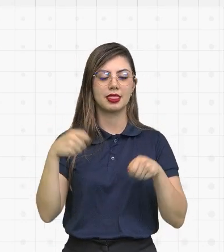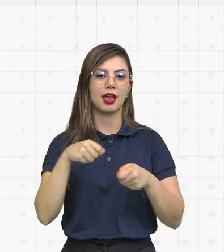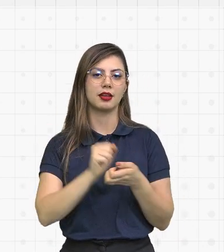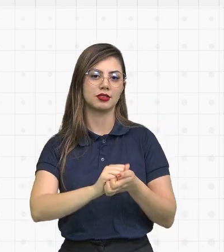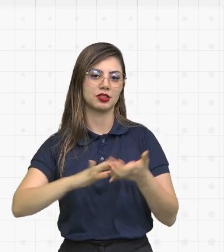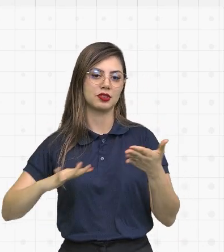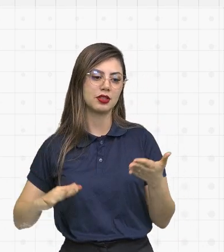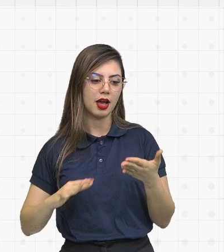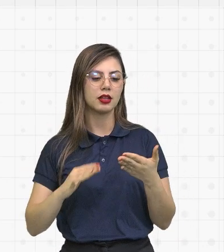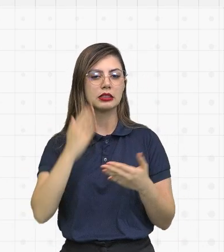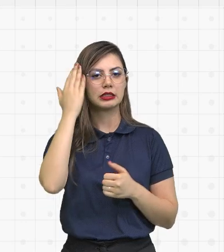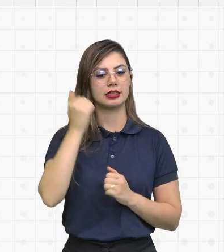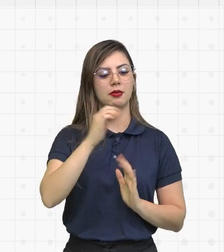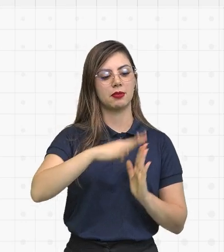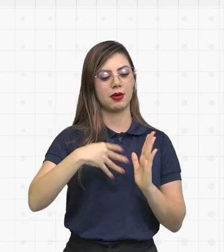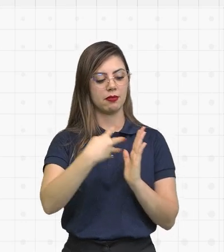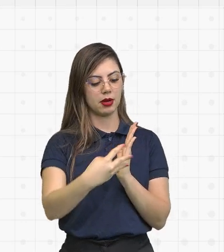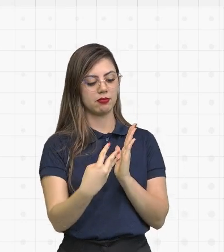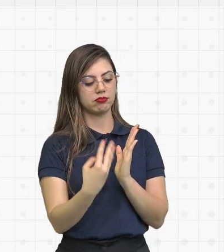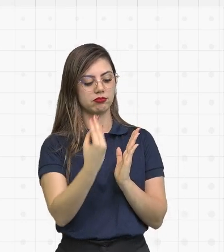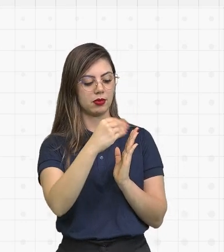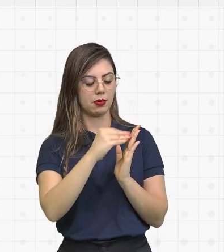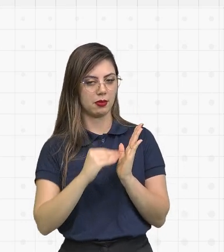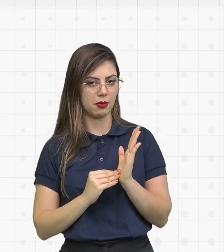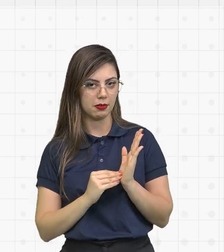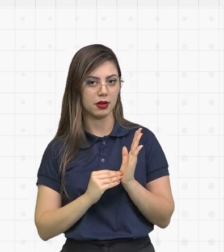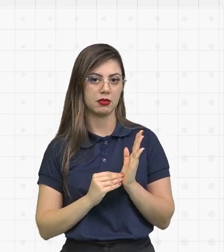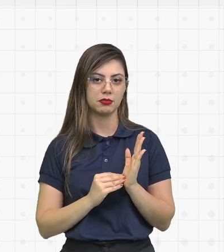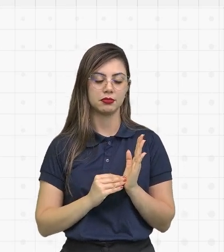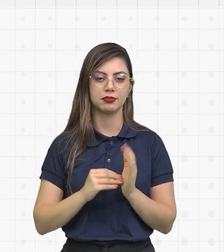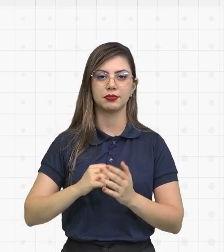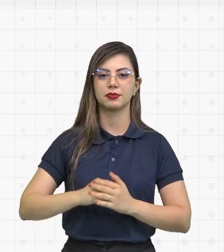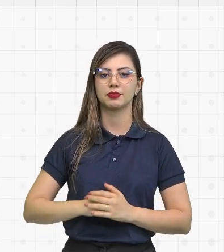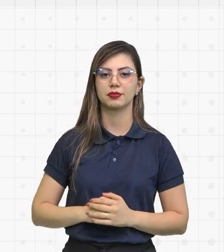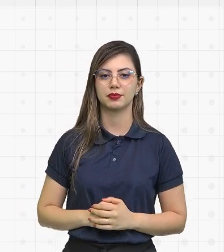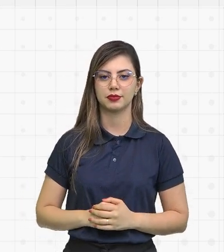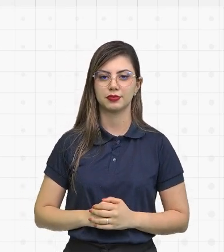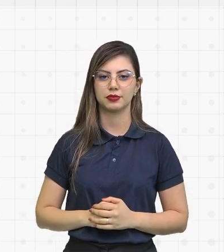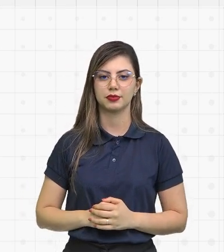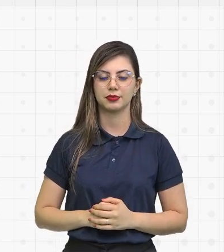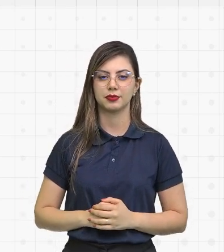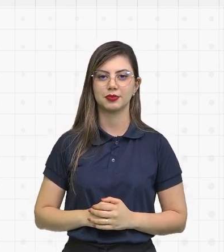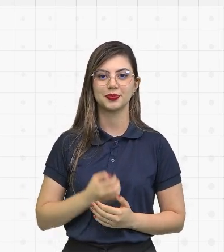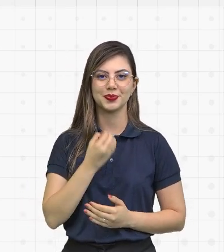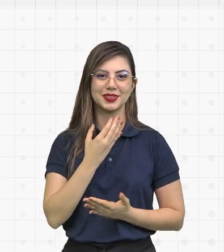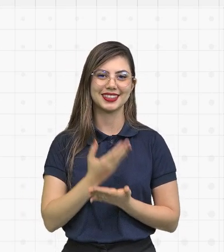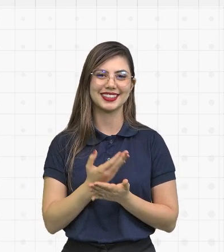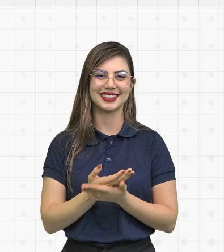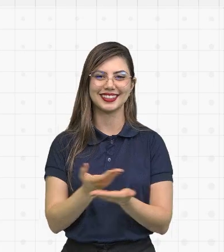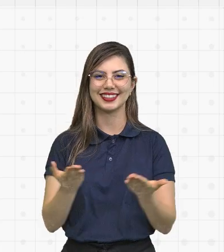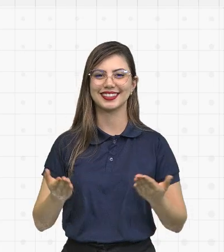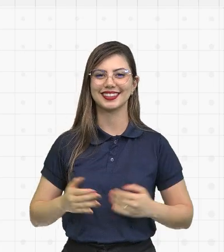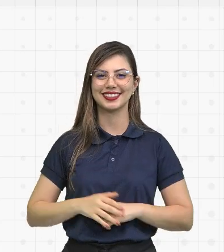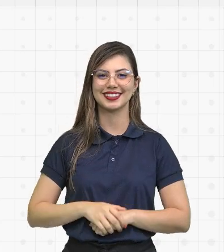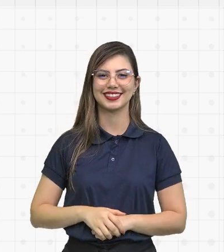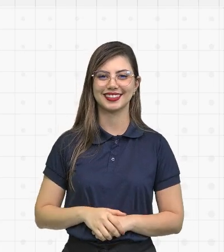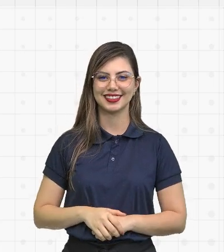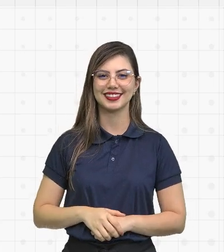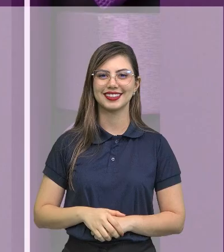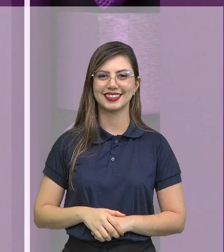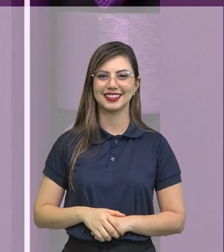no momento de revisão ou de uma situação do cotidiano. Bom estudo a todos!